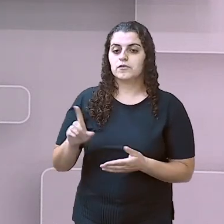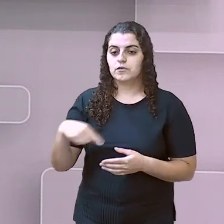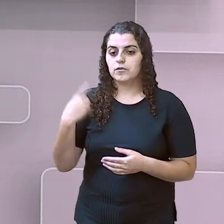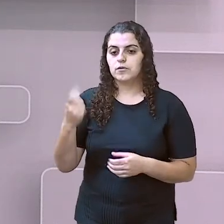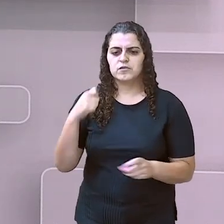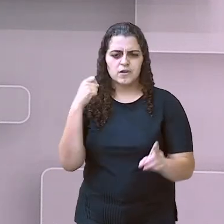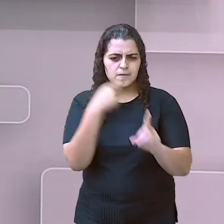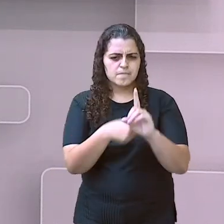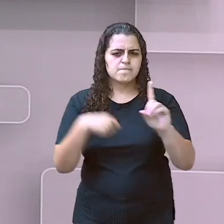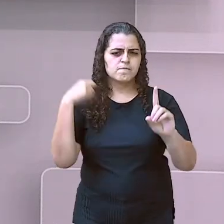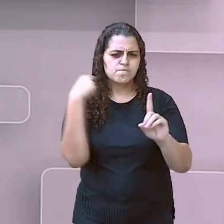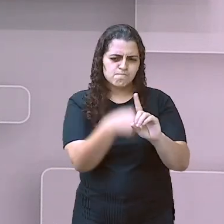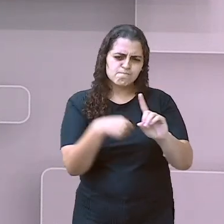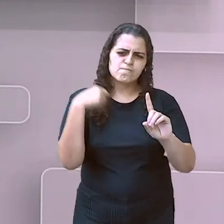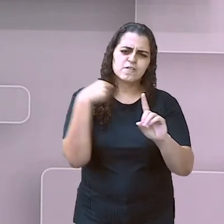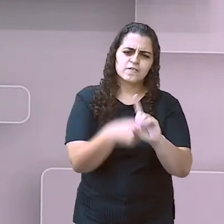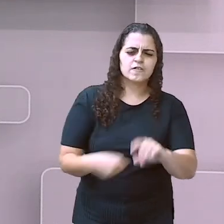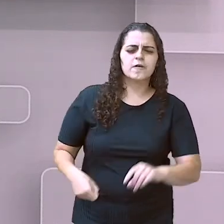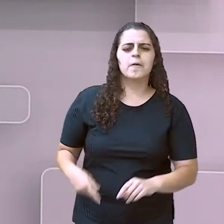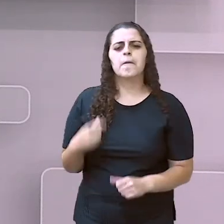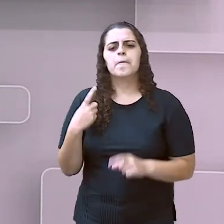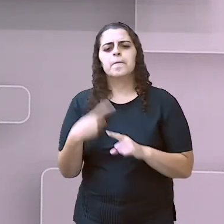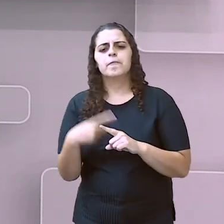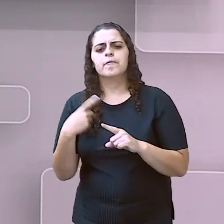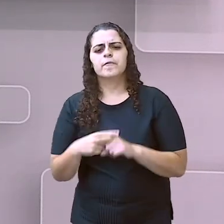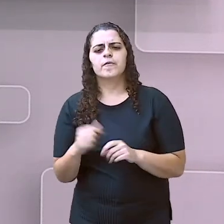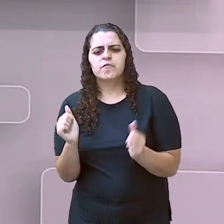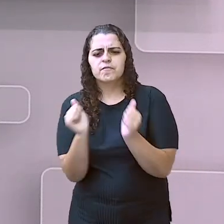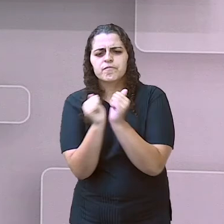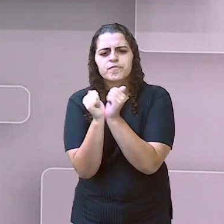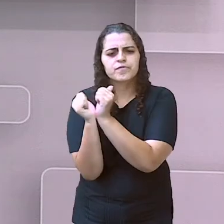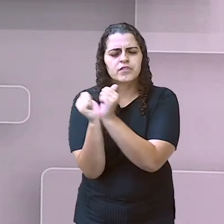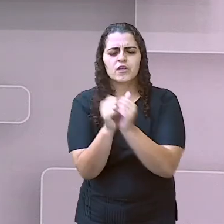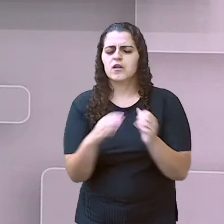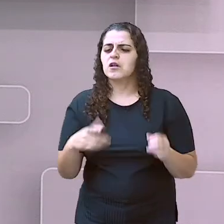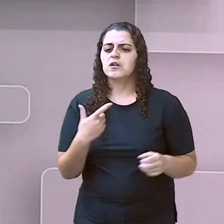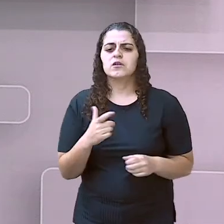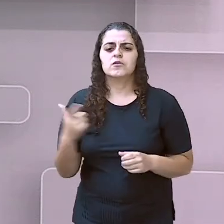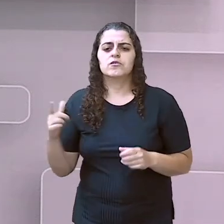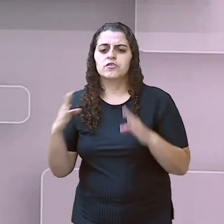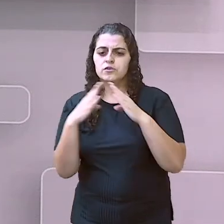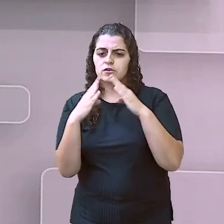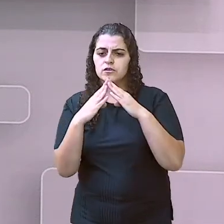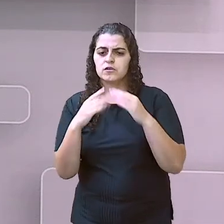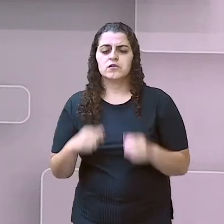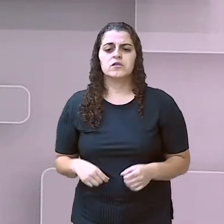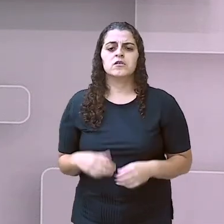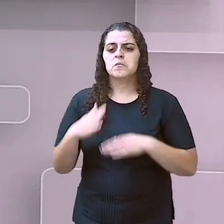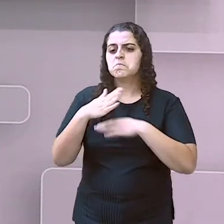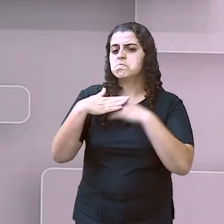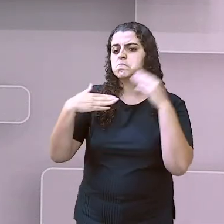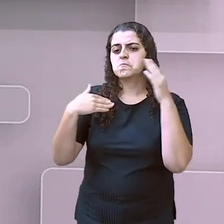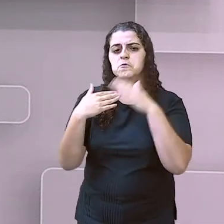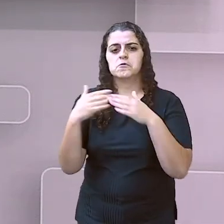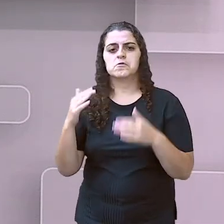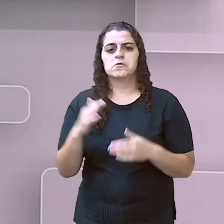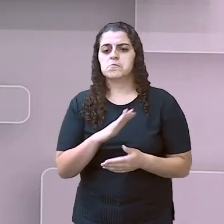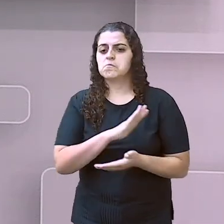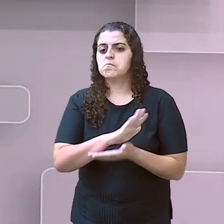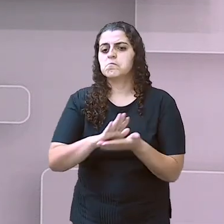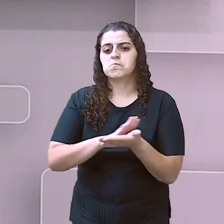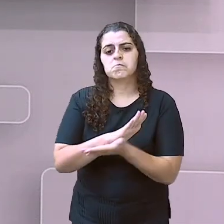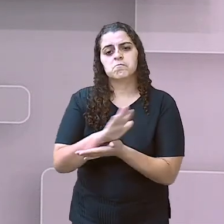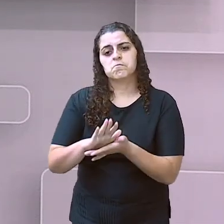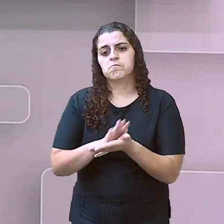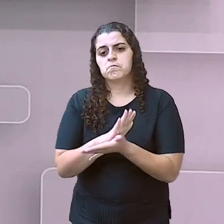outra luta. Por quê? O escravo, ele não tinha casa, não tinha emprego, ele não